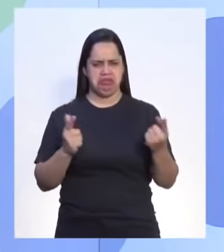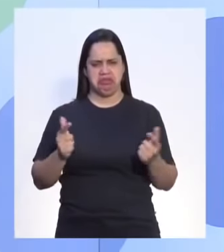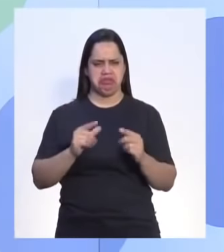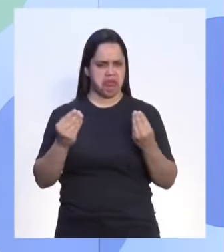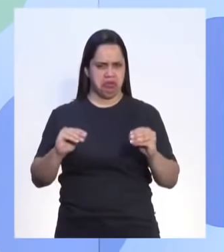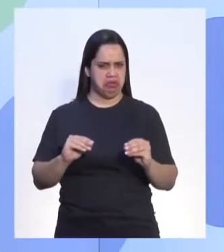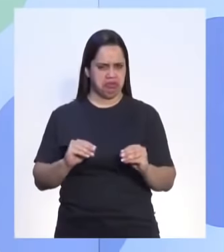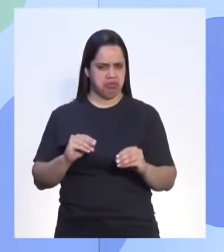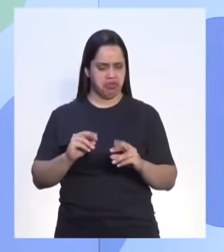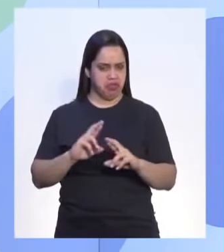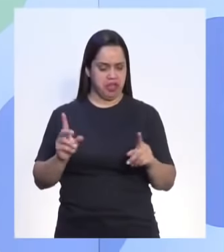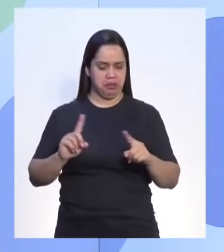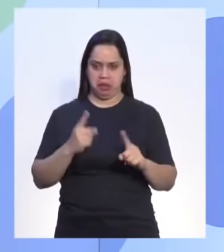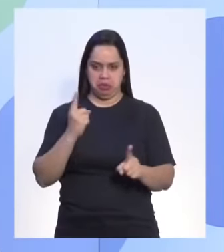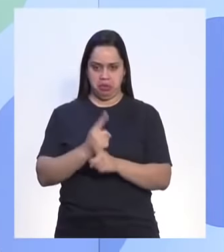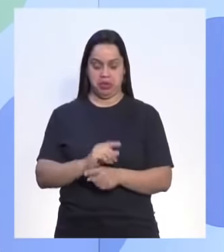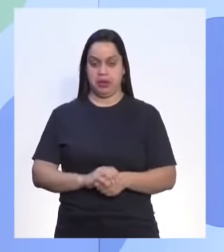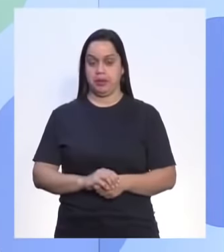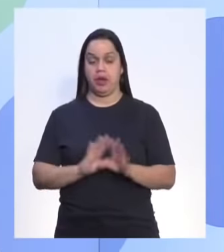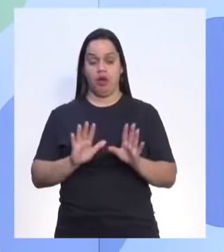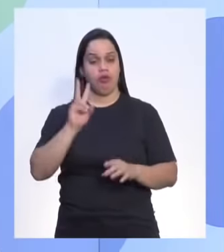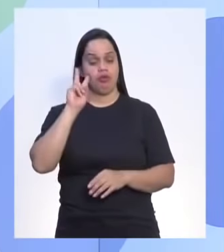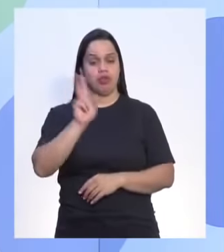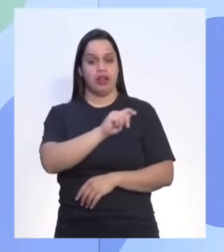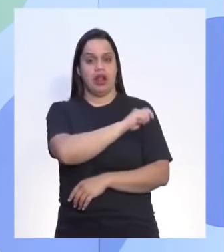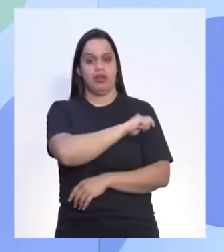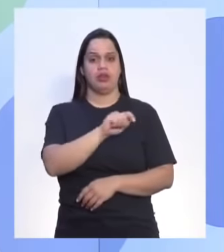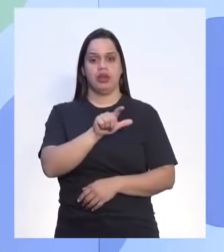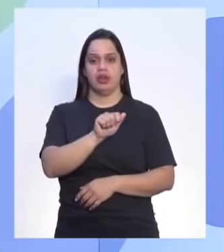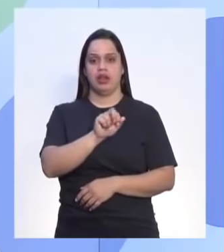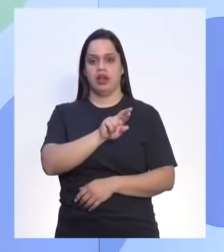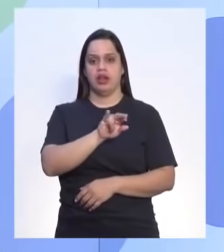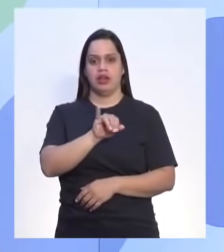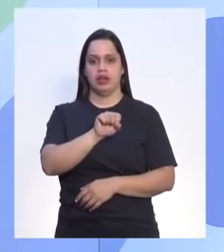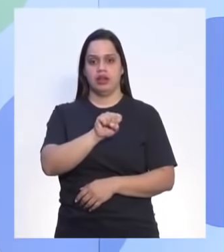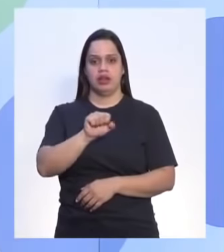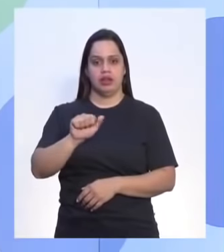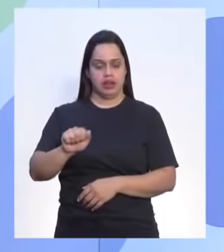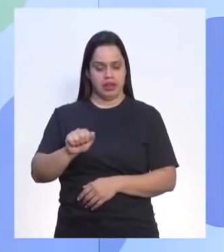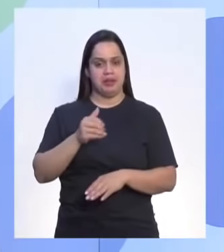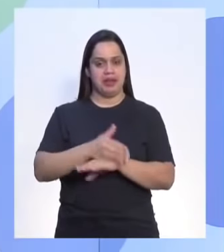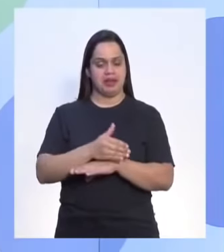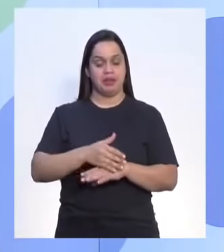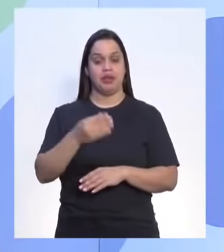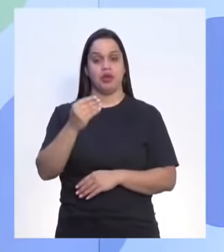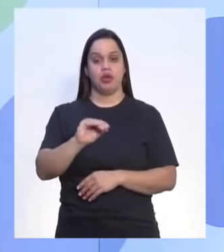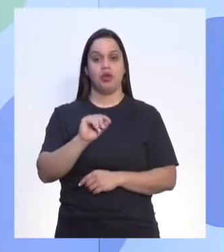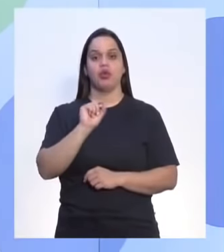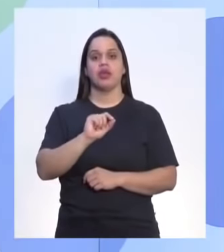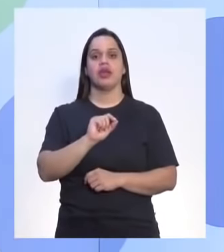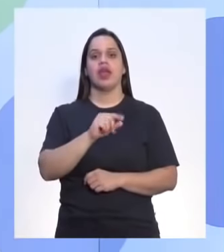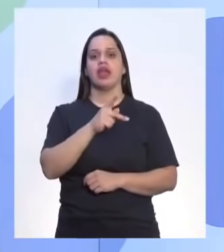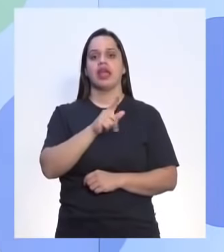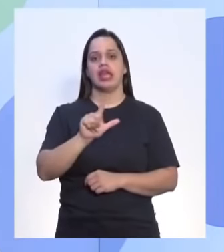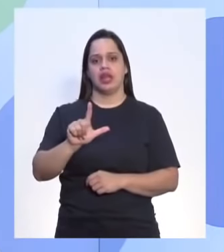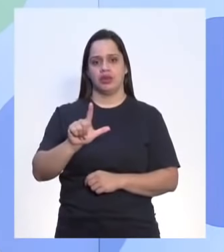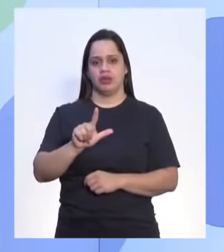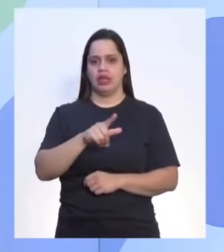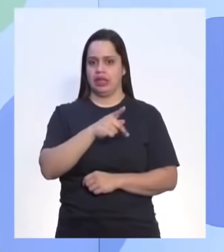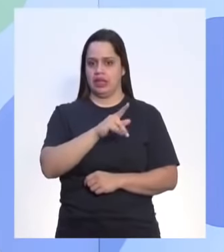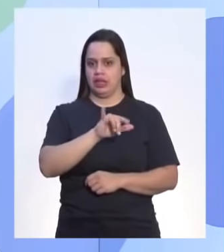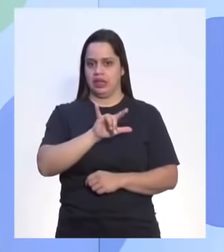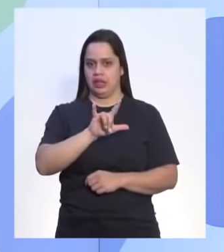eu não encontrei. Encontrei aqui, ó, da Larissa. Larissa aqui participando com a gente colocou quilos. Então,